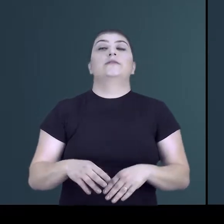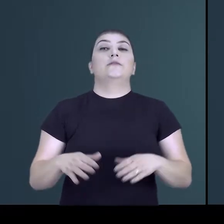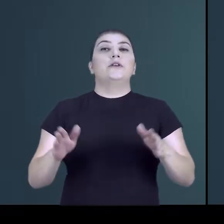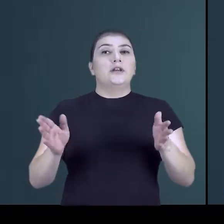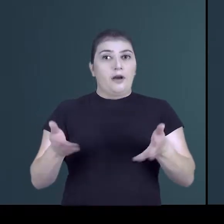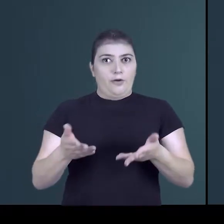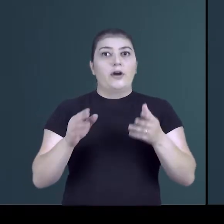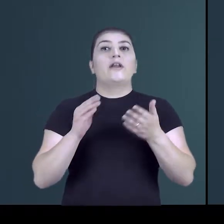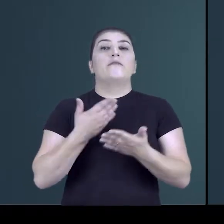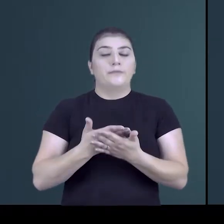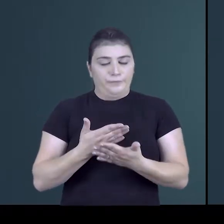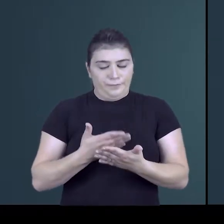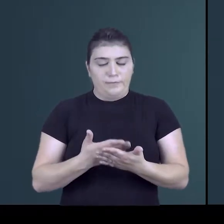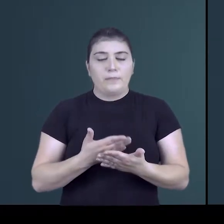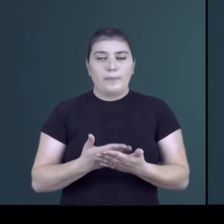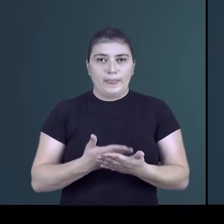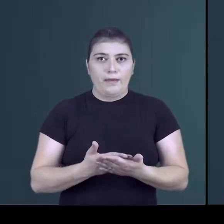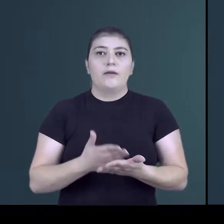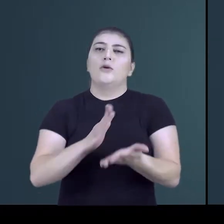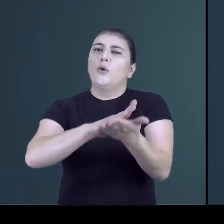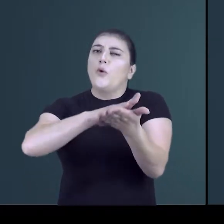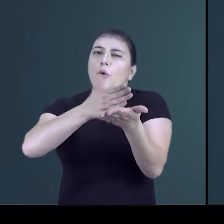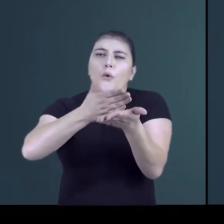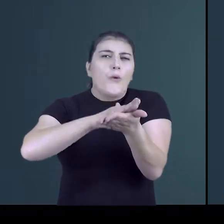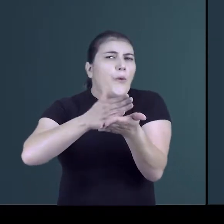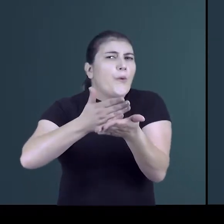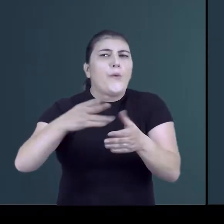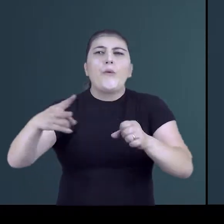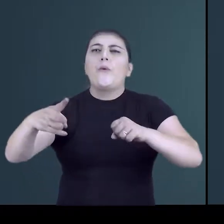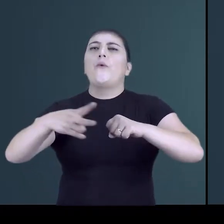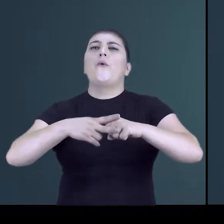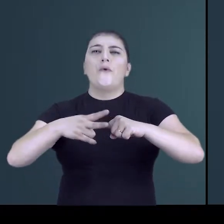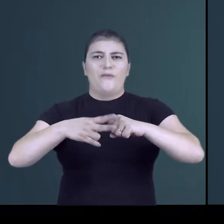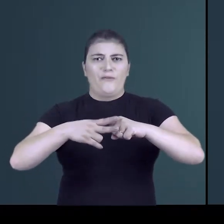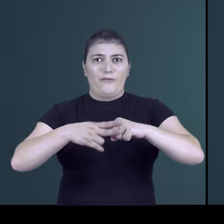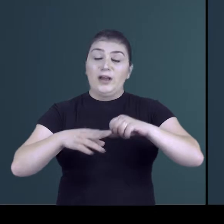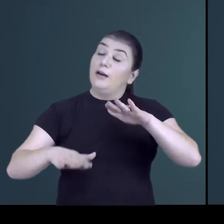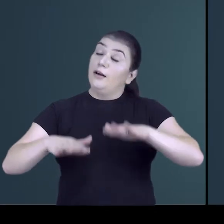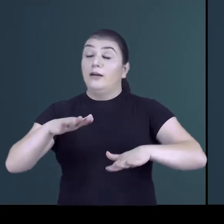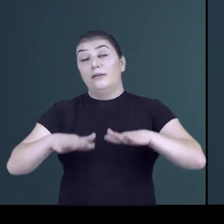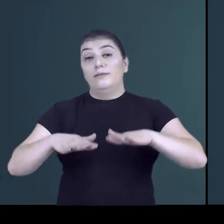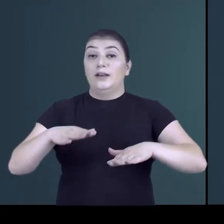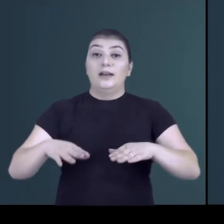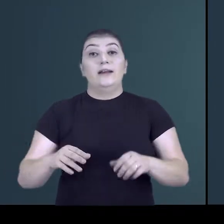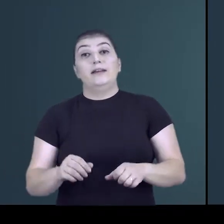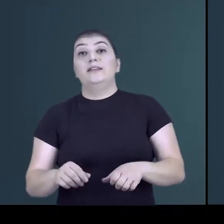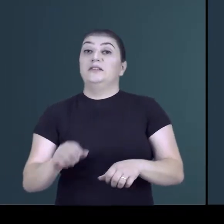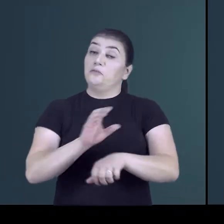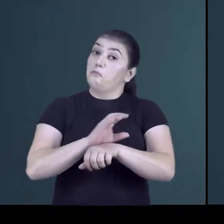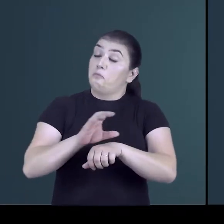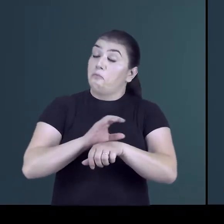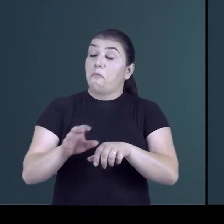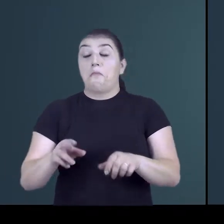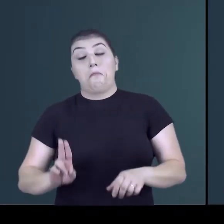vamos conversar a seguir. No meio de uma estrutura verbal, que raramente se utiliza nos diversos cursos que se